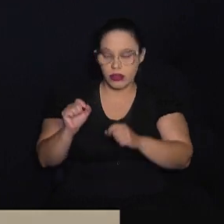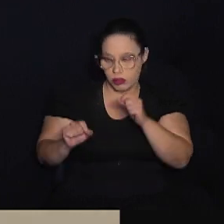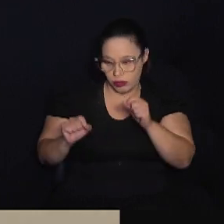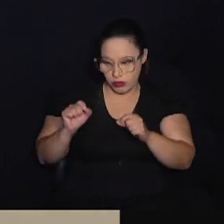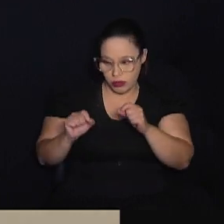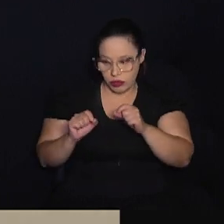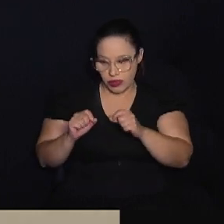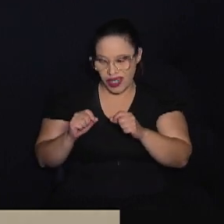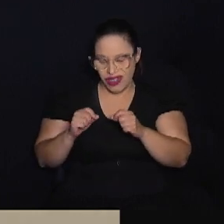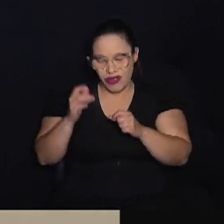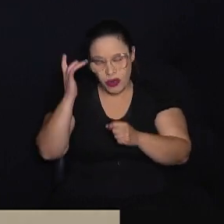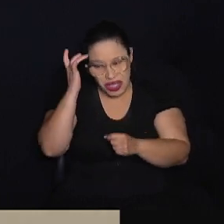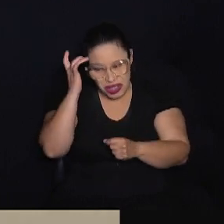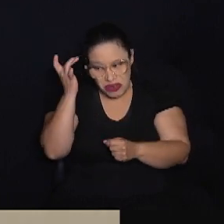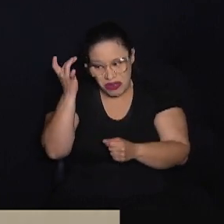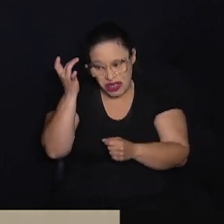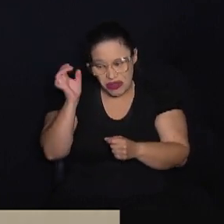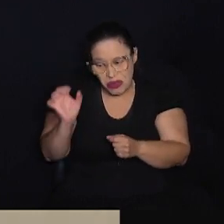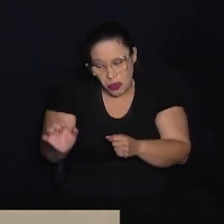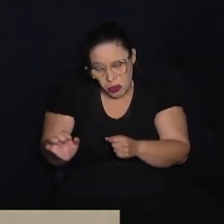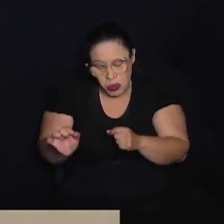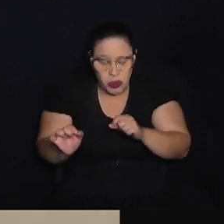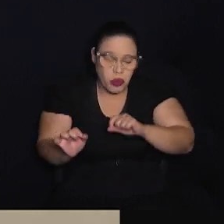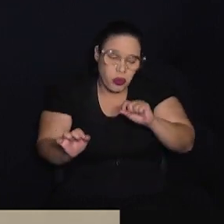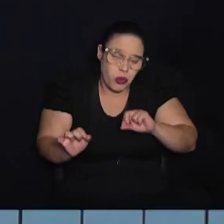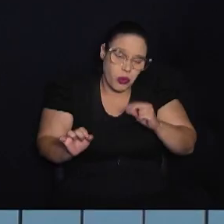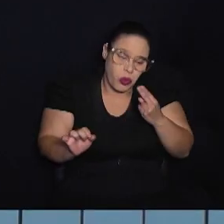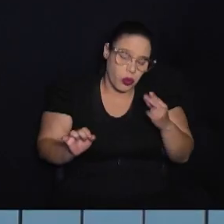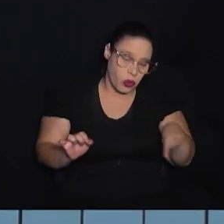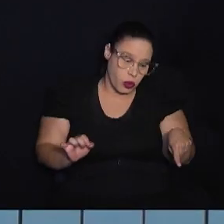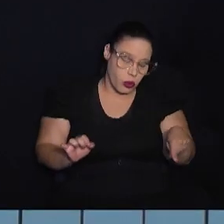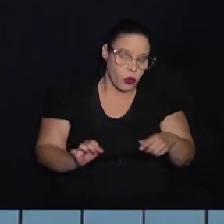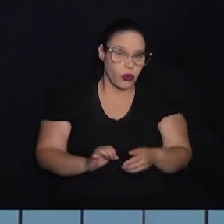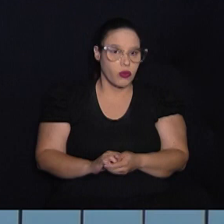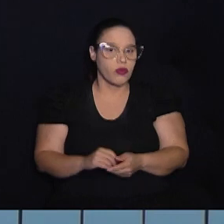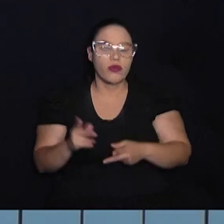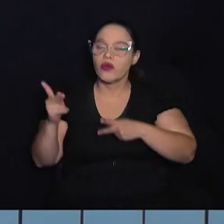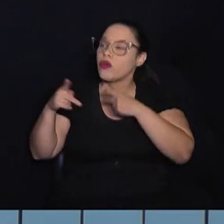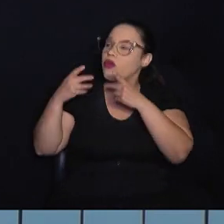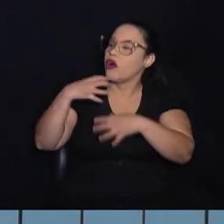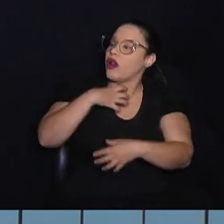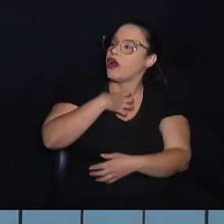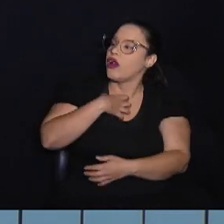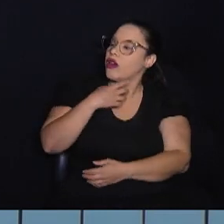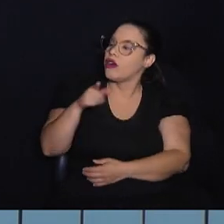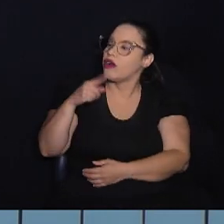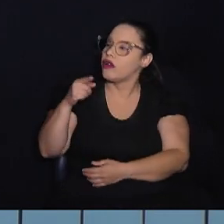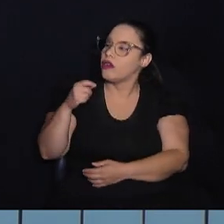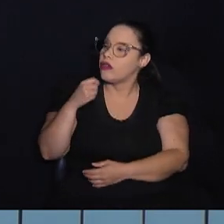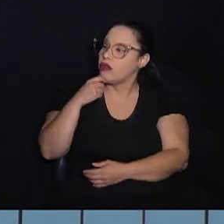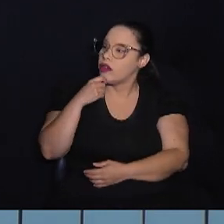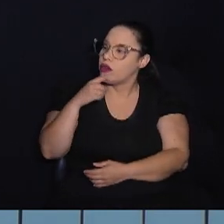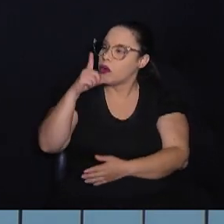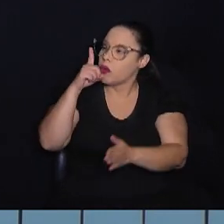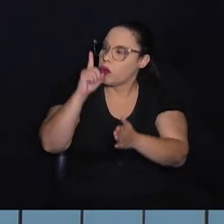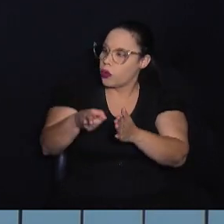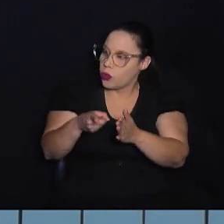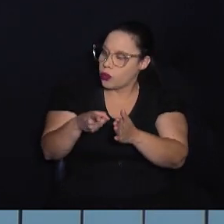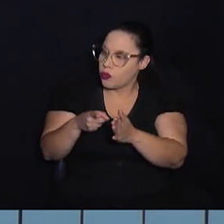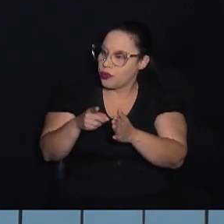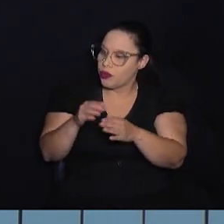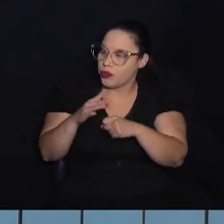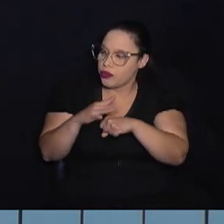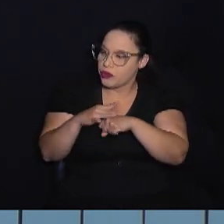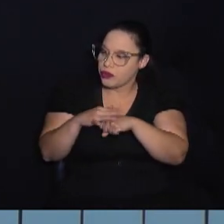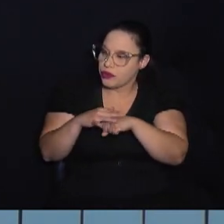não é tão fácil de discernir entre um ou outro. É, doutor, falando desses sintomas, né? Como que é feito o diagnóstico dessa doença,